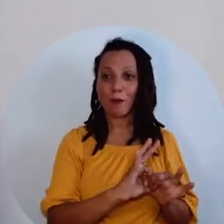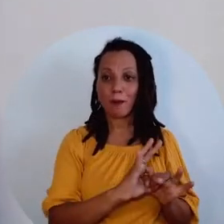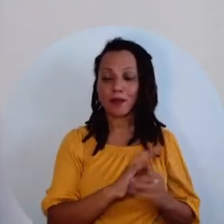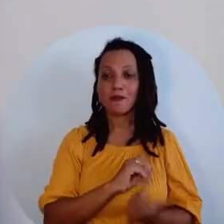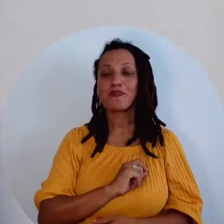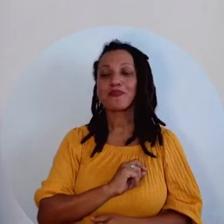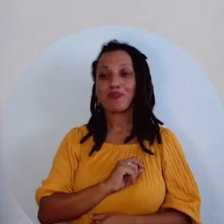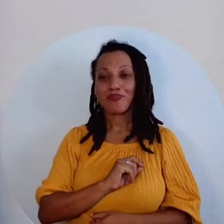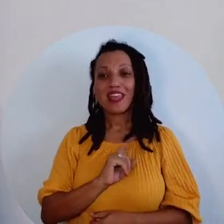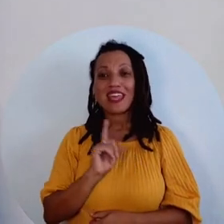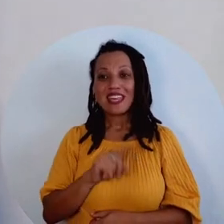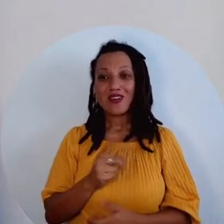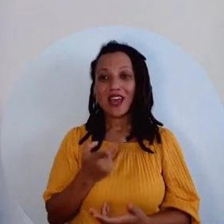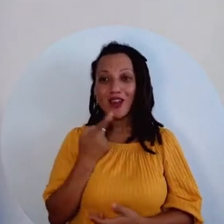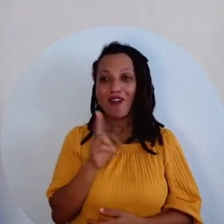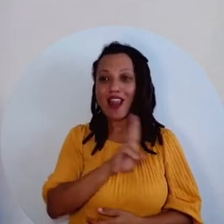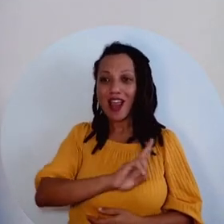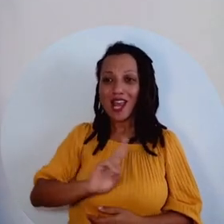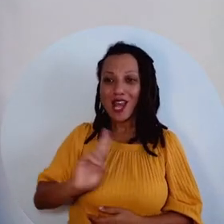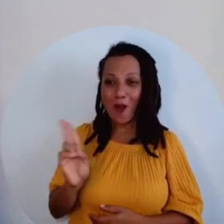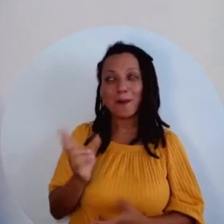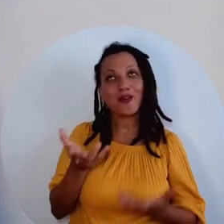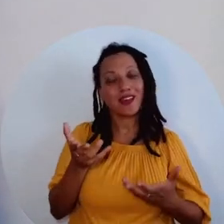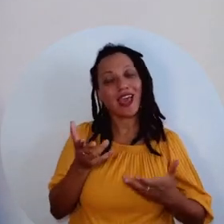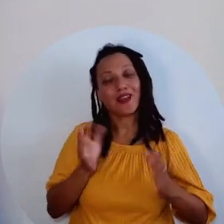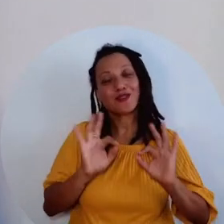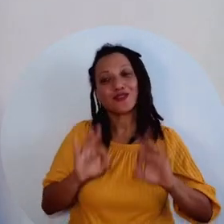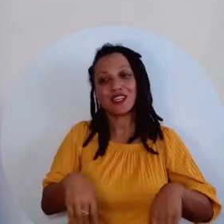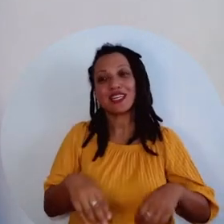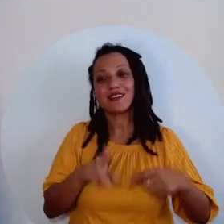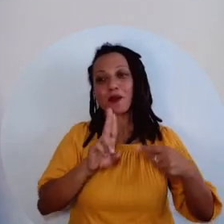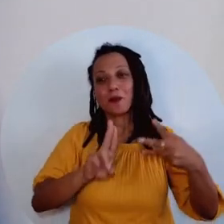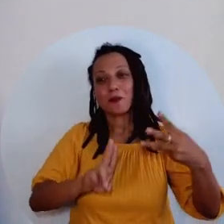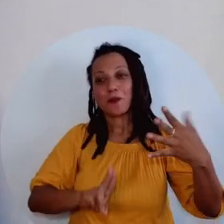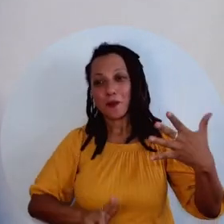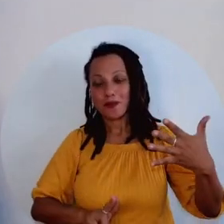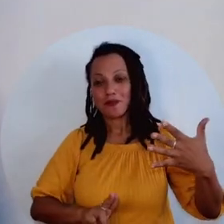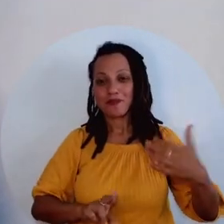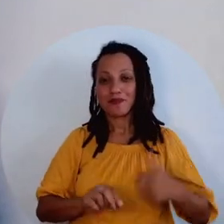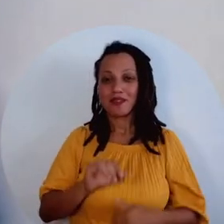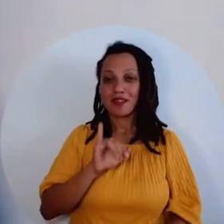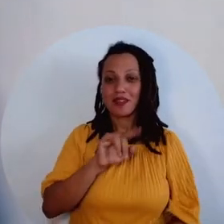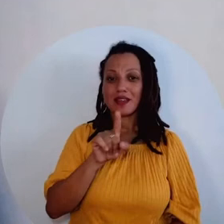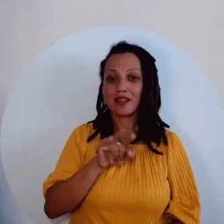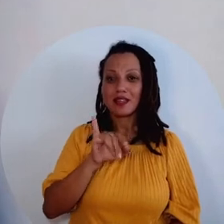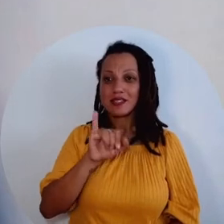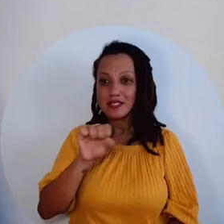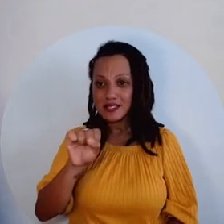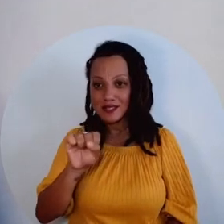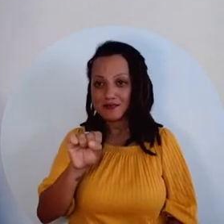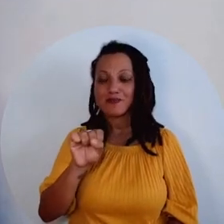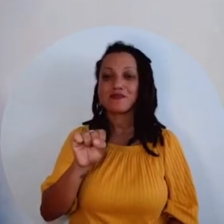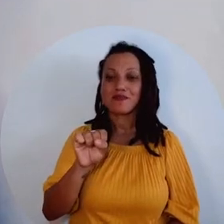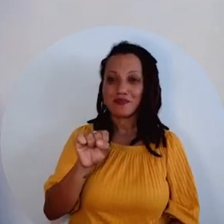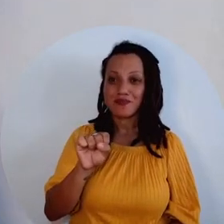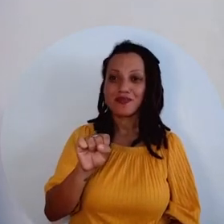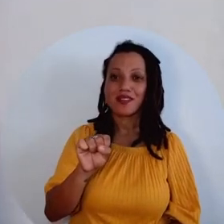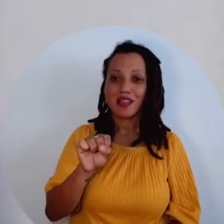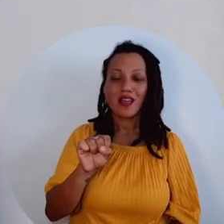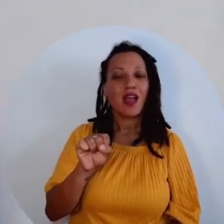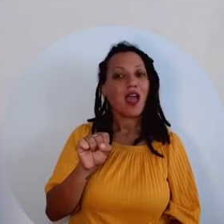matriarcas que eu acho que é importante e é com eles que eu quero acabar esse vídeo. Então, eu começaria com Ísis e Auset, que